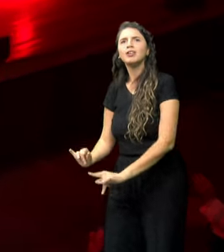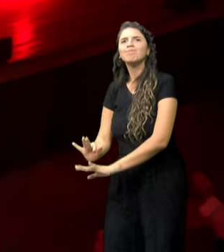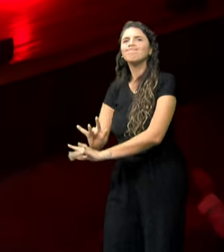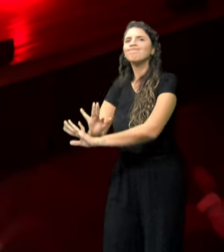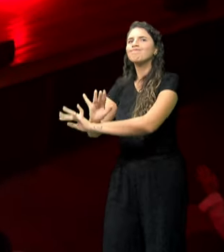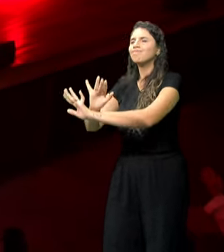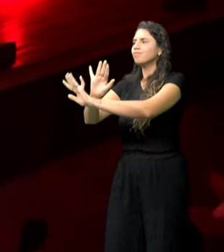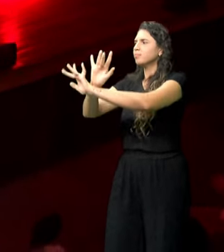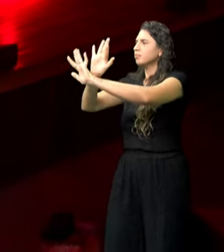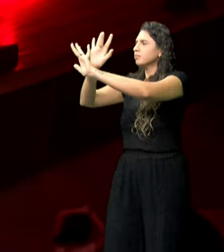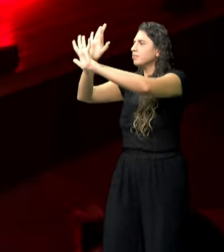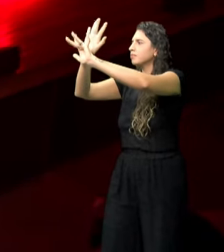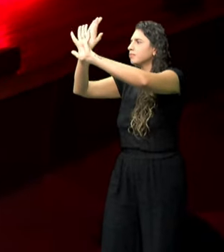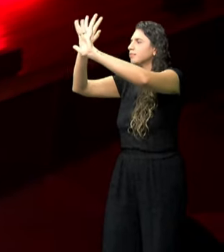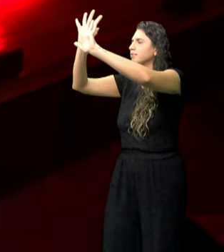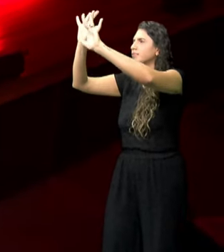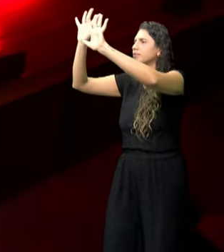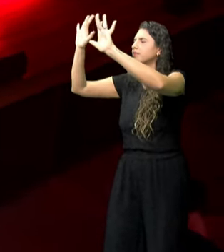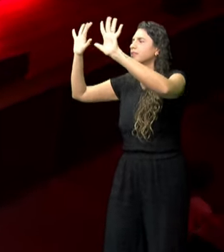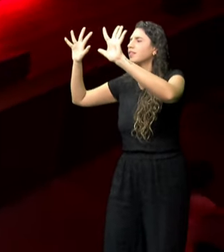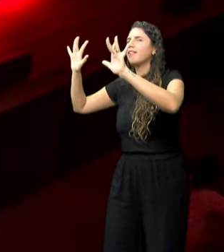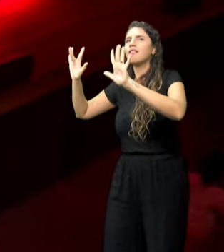a glória,